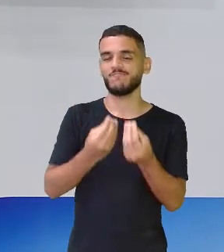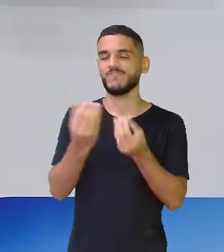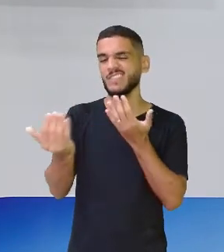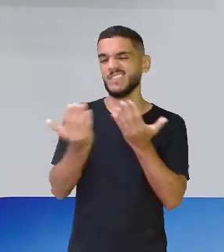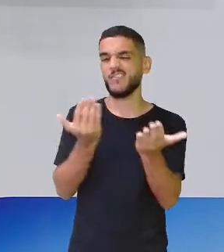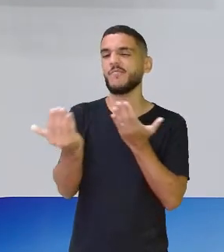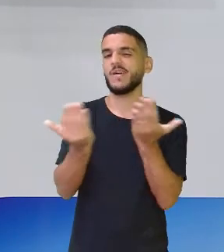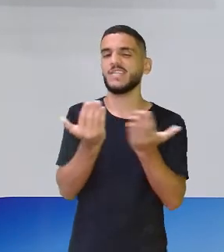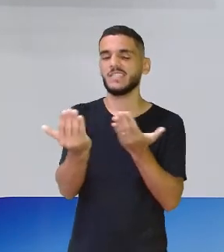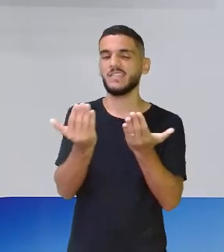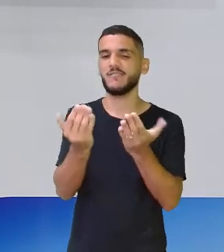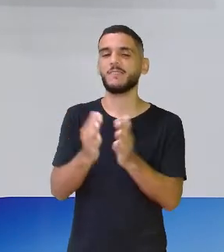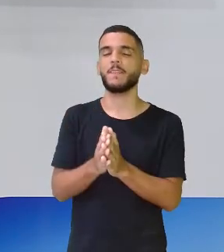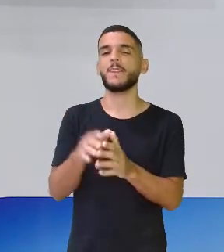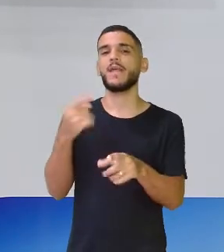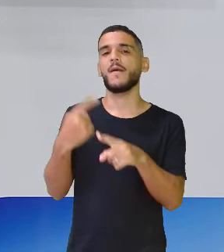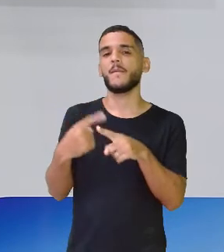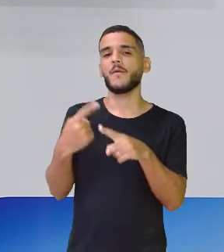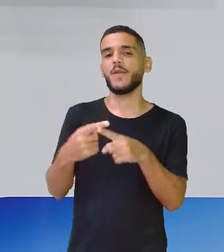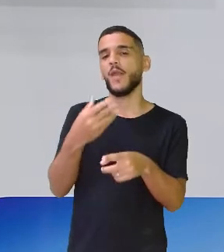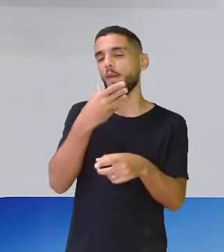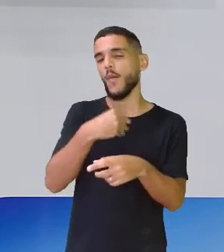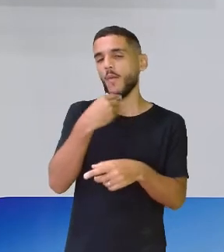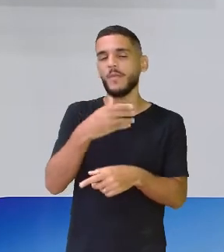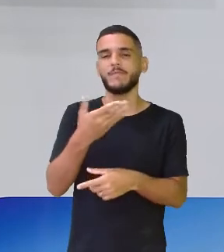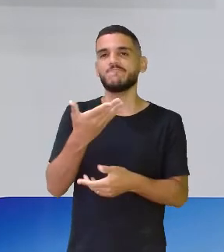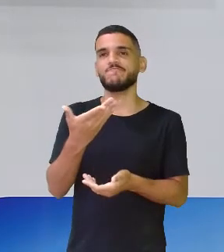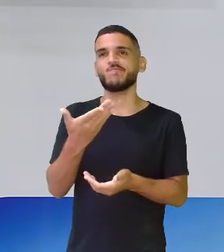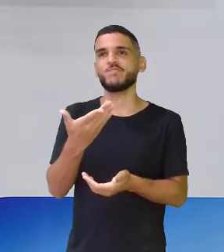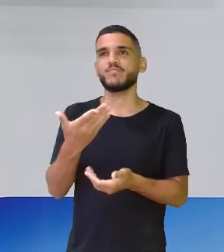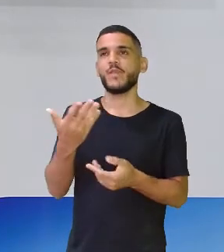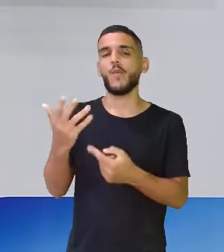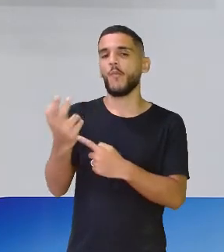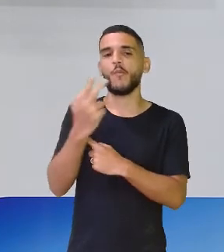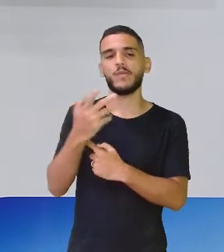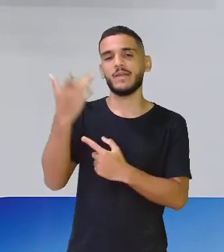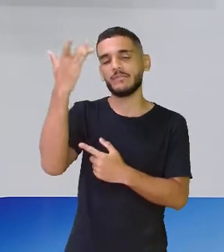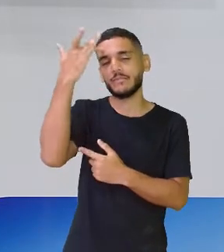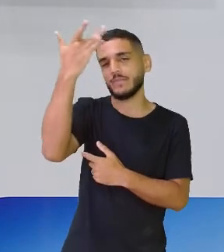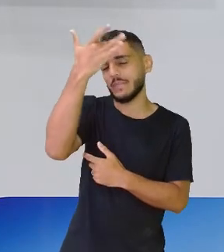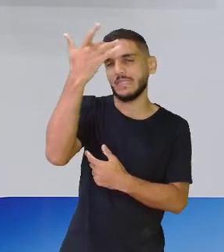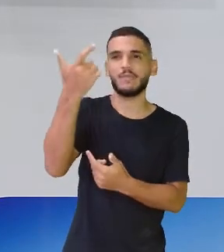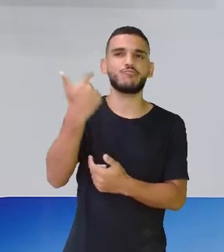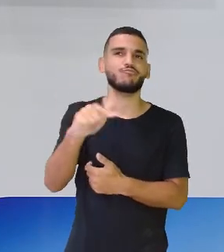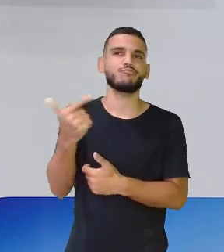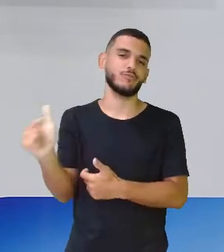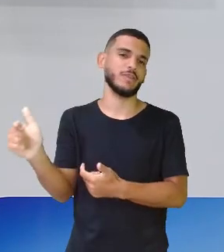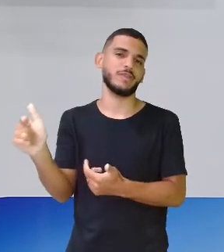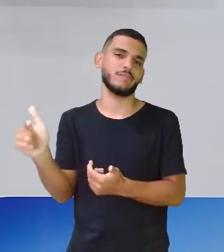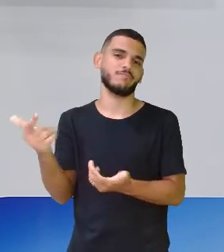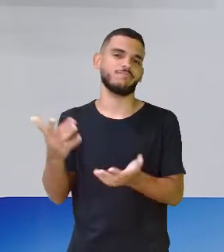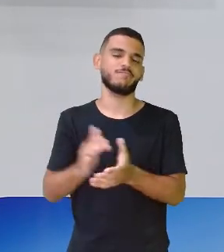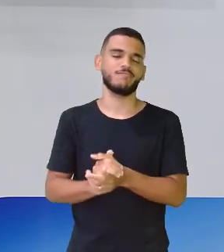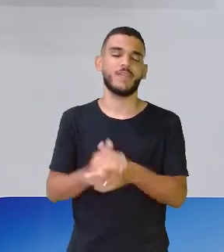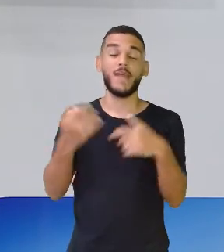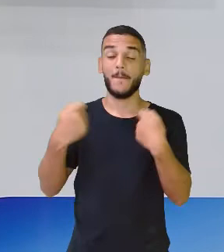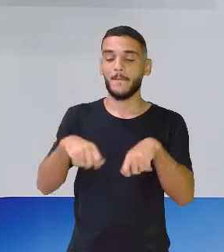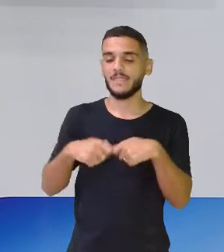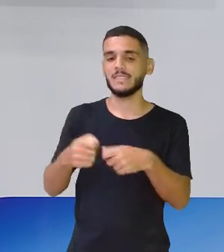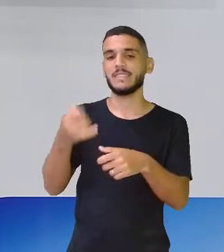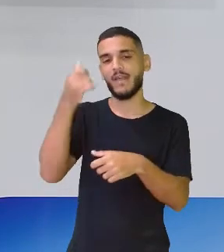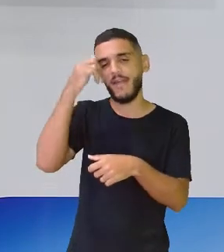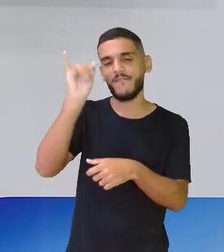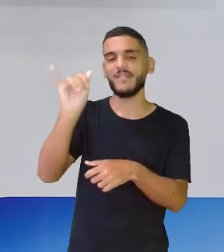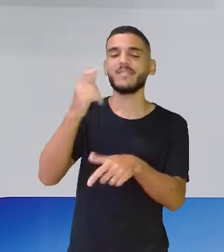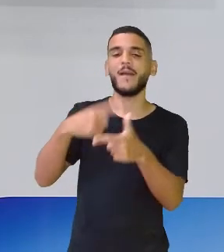adequada, fazer atividades físicas, não cuidam da saúde mental. Então, os homens estão morrendo antes. Então, como a gente quer que